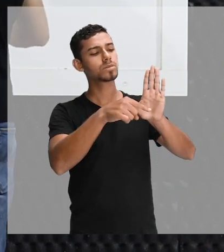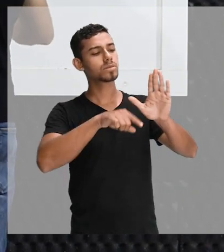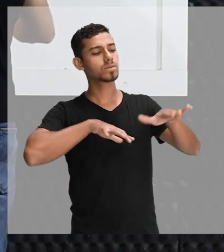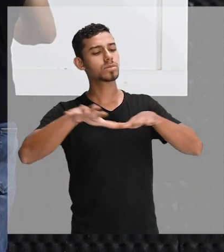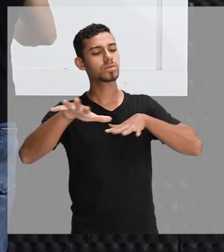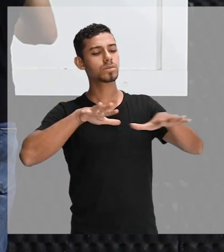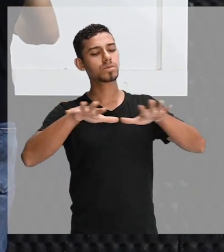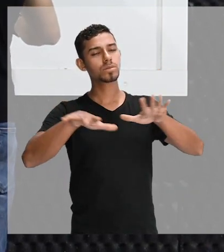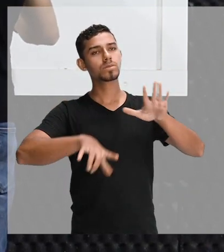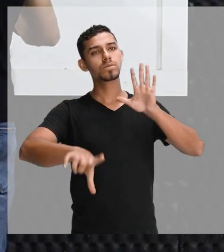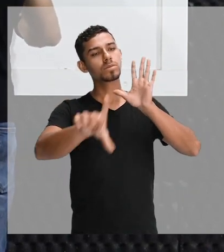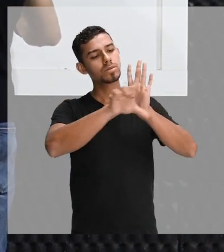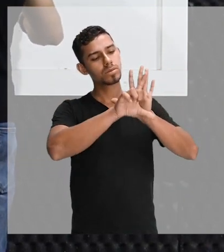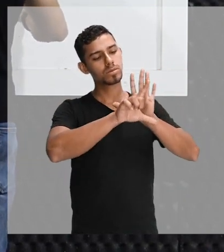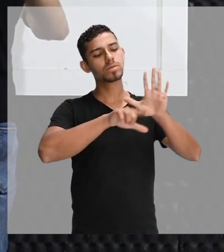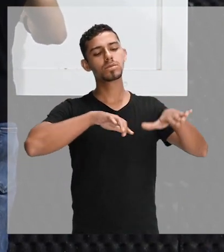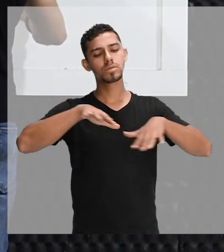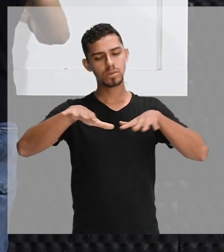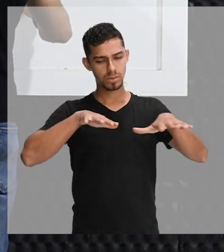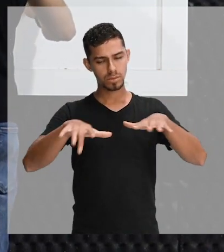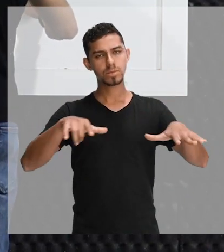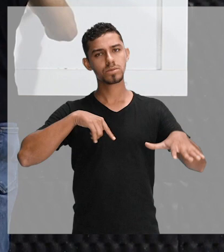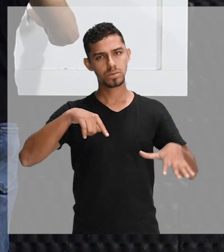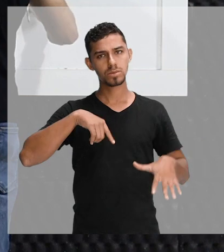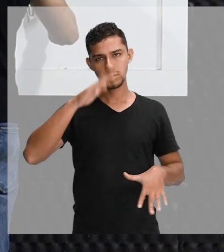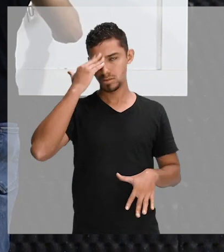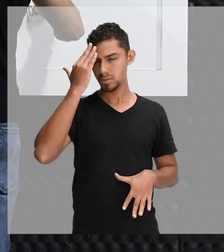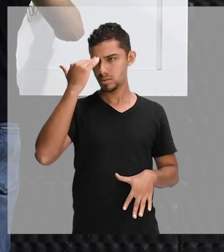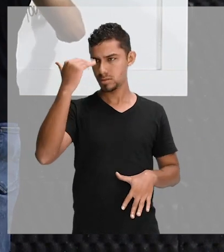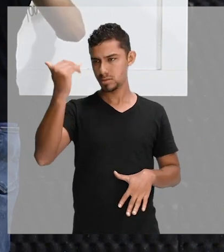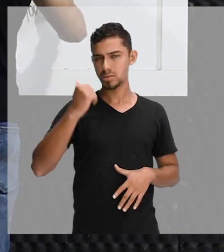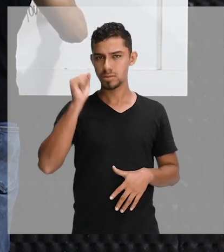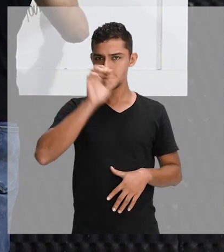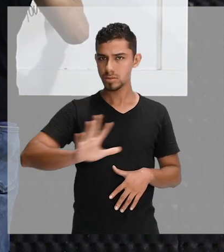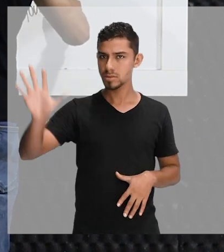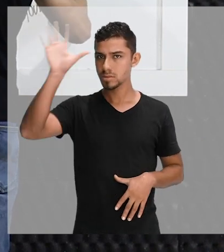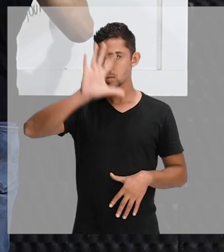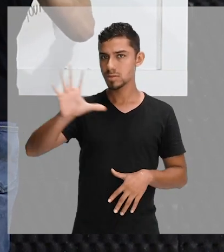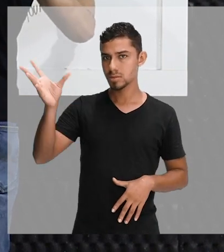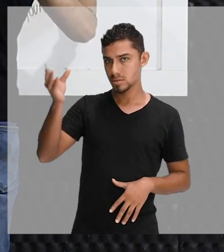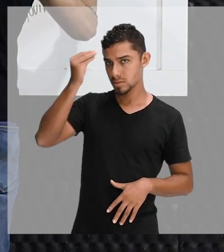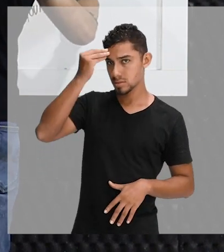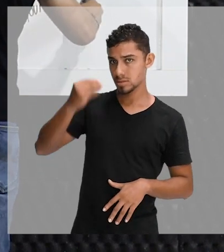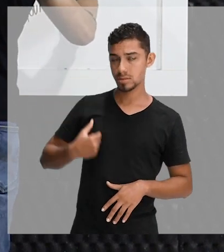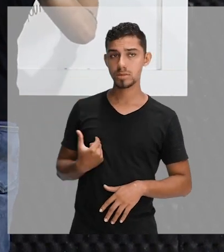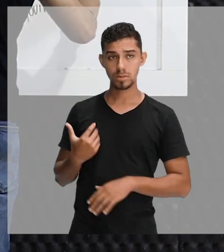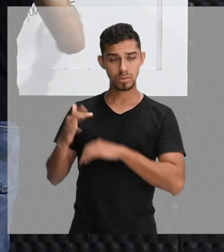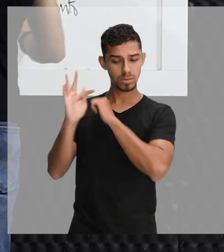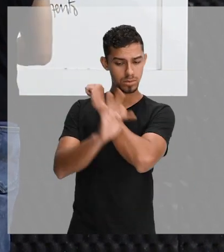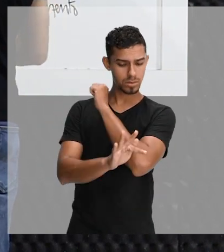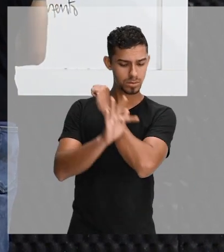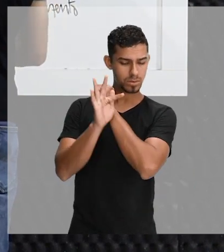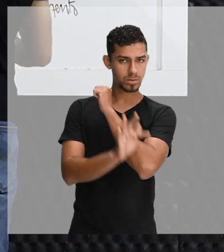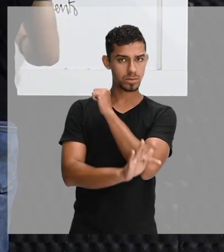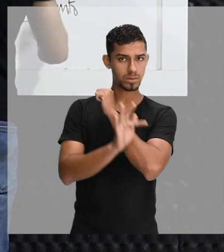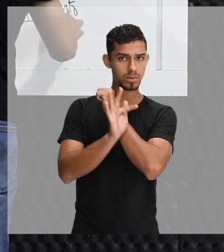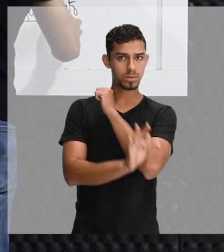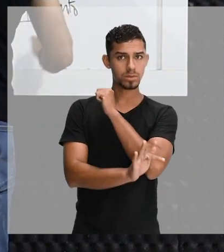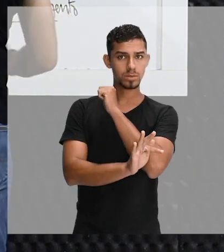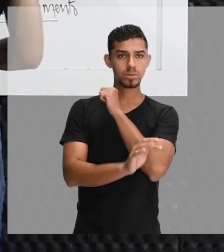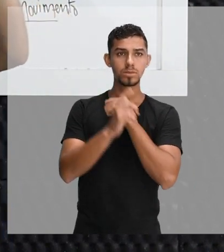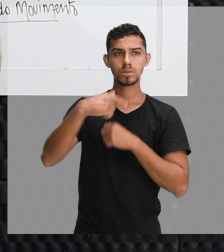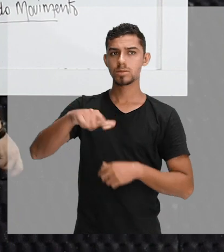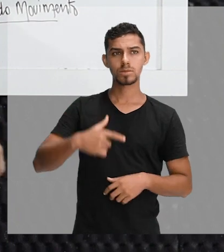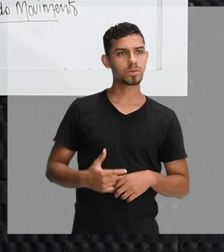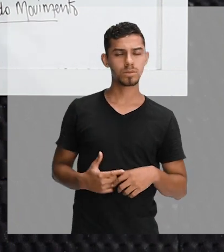temos aqui as famosas leis do movimento, de uma forma genérica. Vocês vão estudar isso aqui em física bem melhor. Isso aqui não é